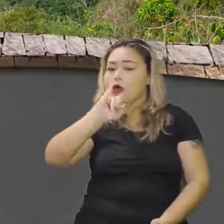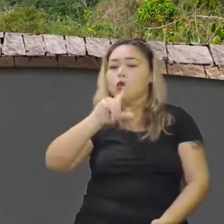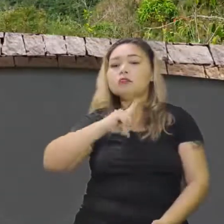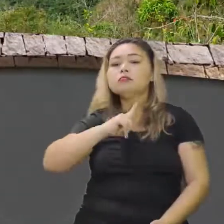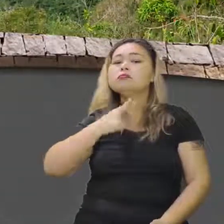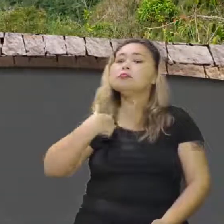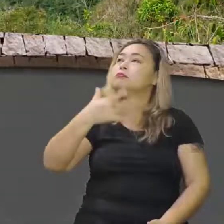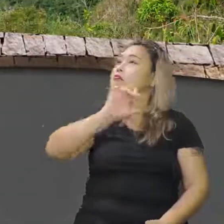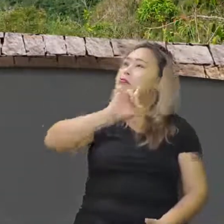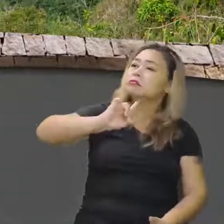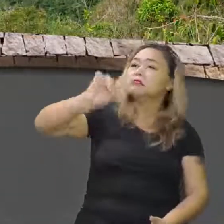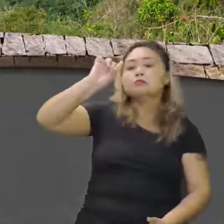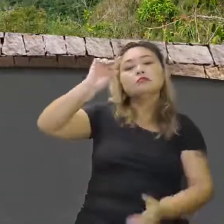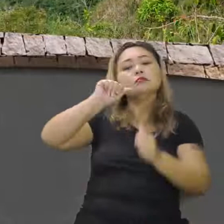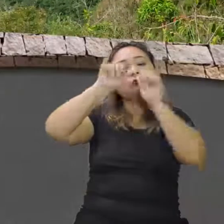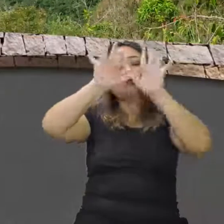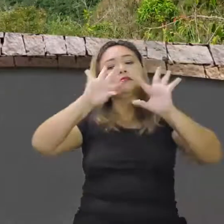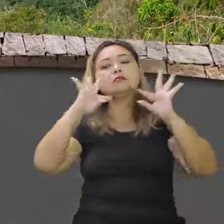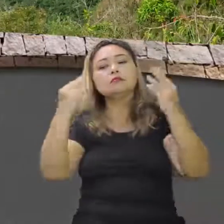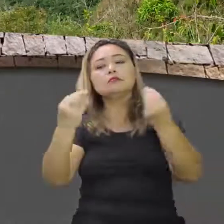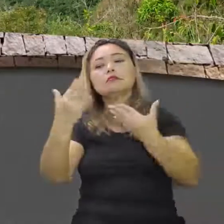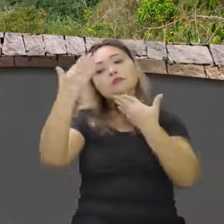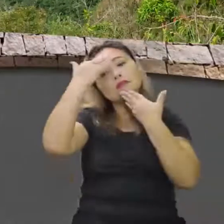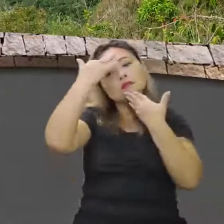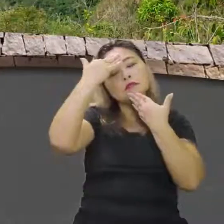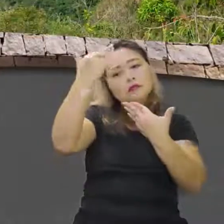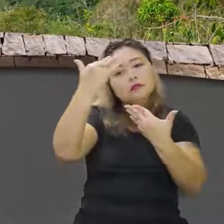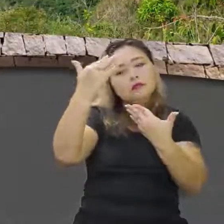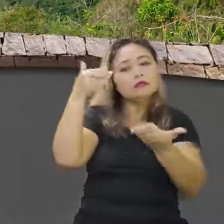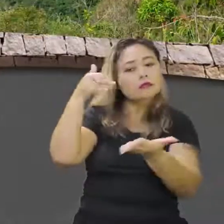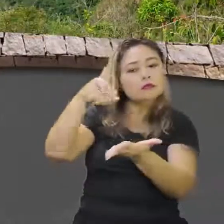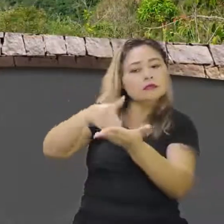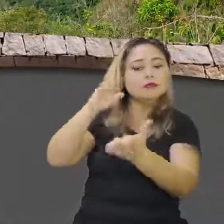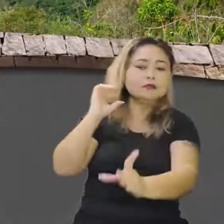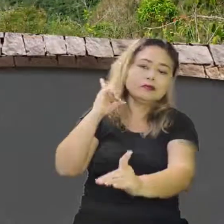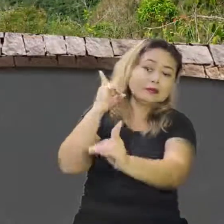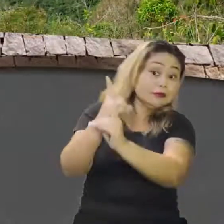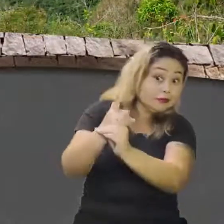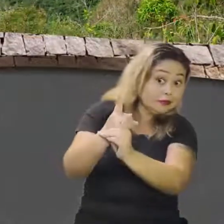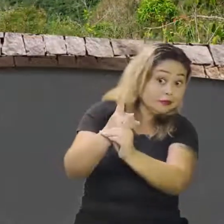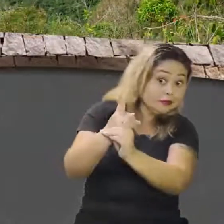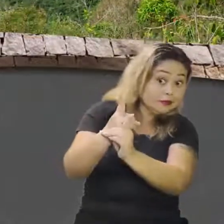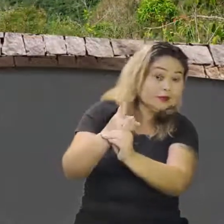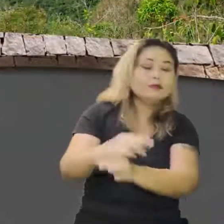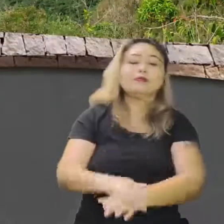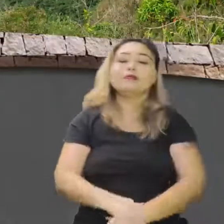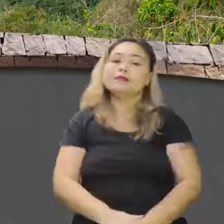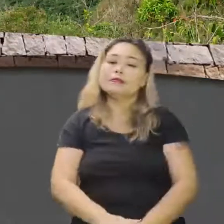grande arquiteto do universo abençoe a todos. Muito obrigado. Até o próximo encontro.